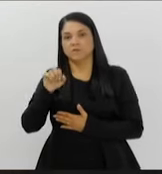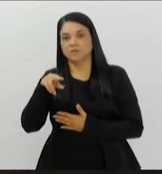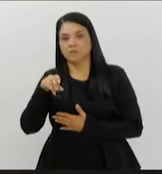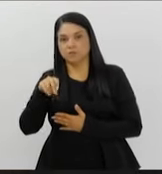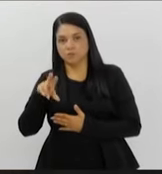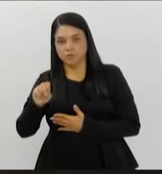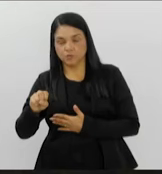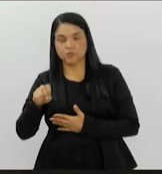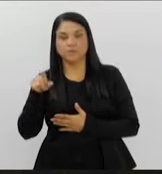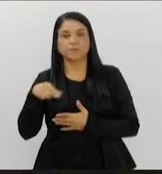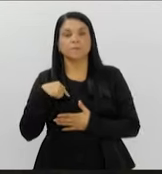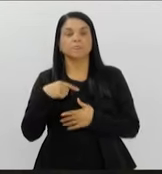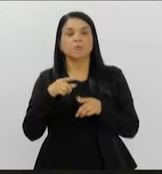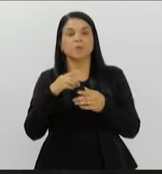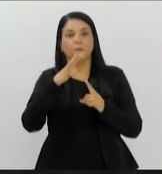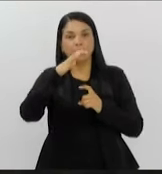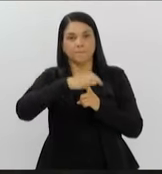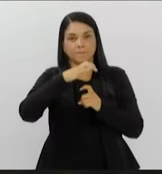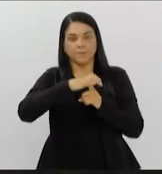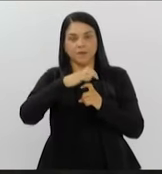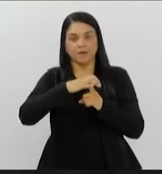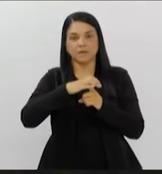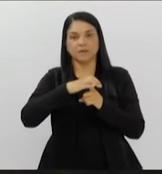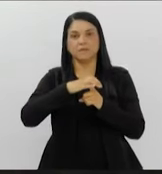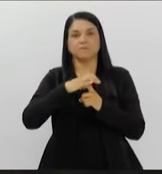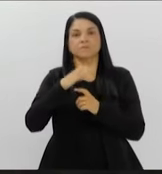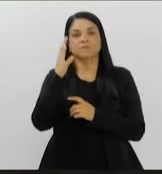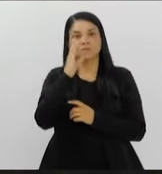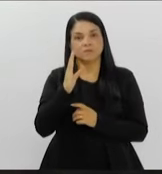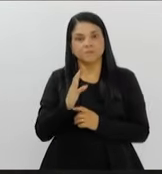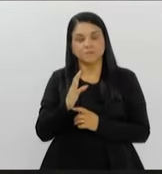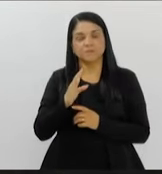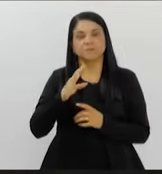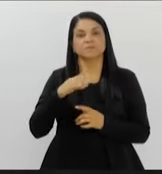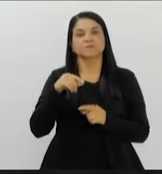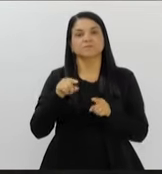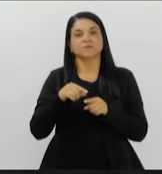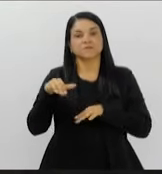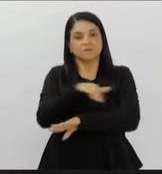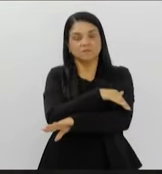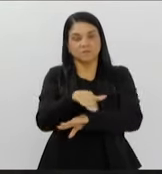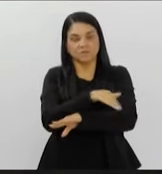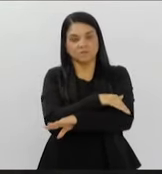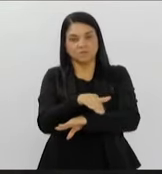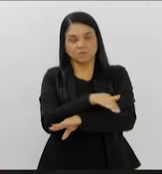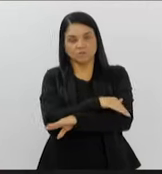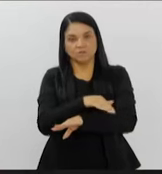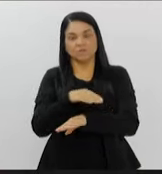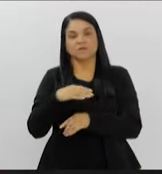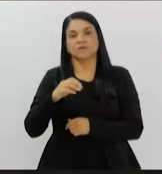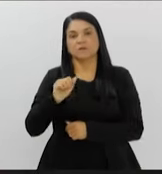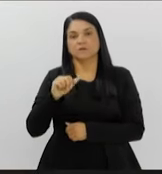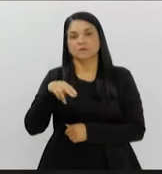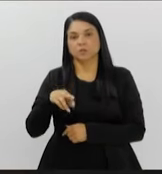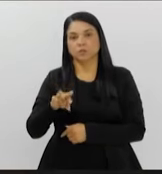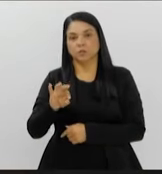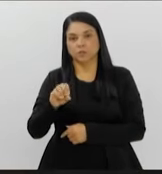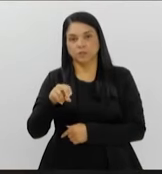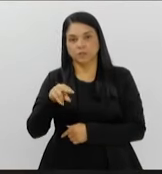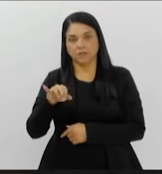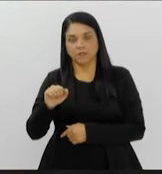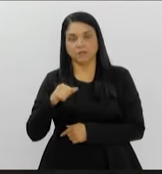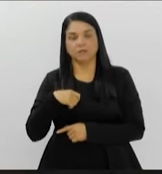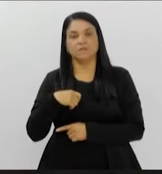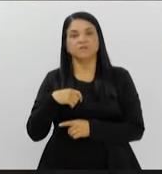Cozolino, que declara o Parque Natural Municipal Barão de Mauá, localizado na rua Antonieta Gomes de Oliveira, sem número, Jardim